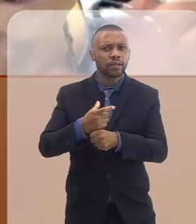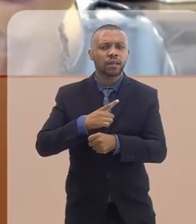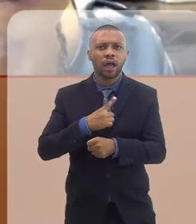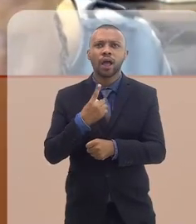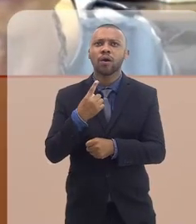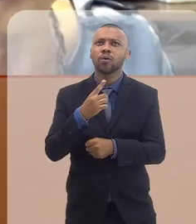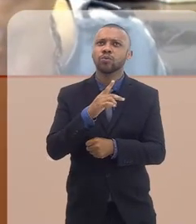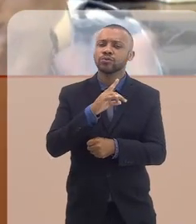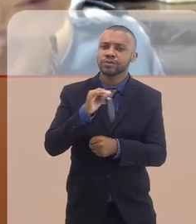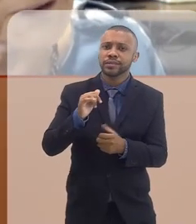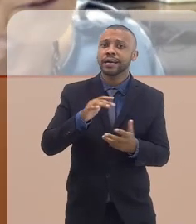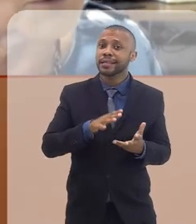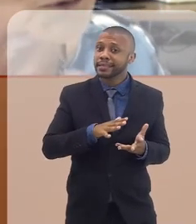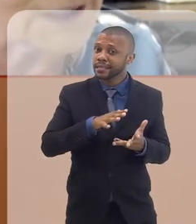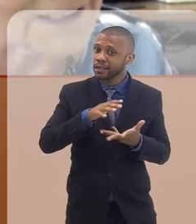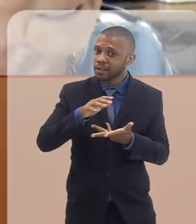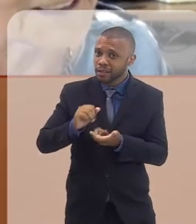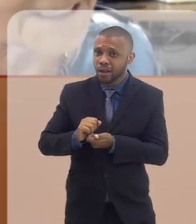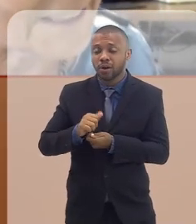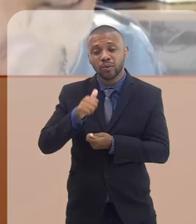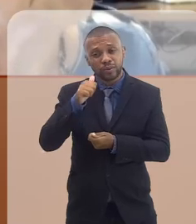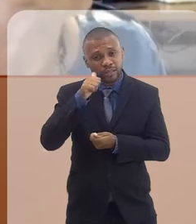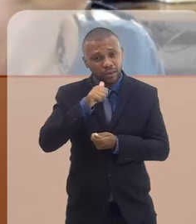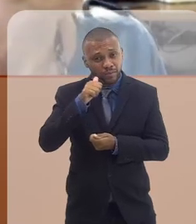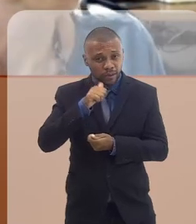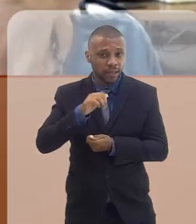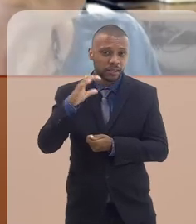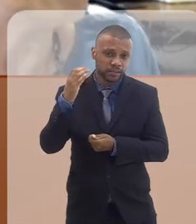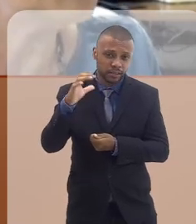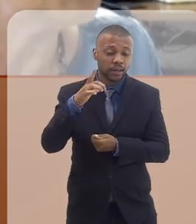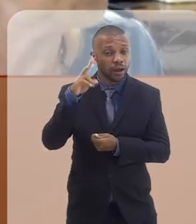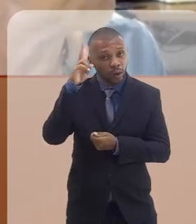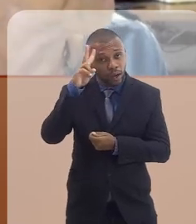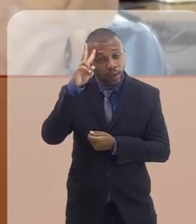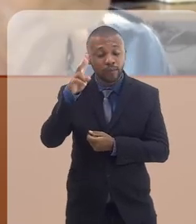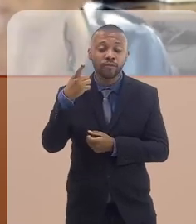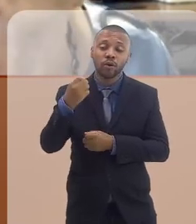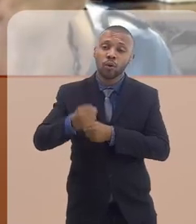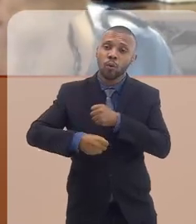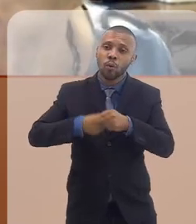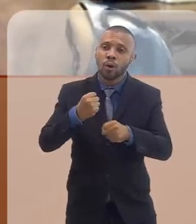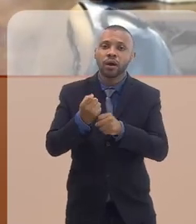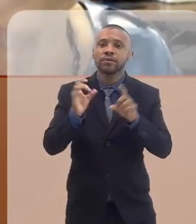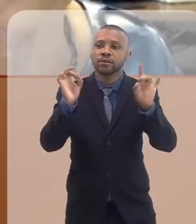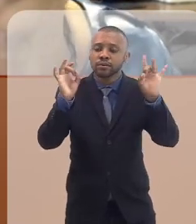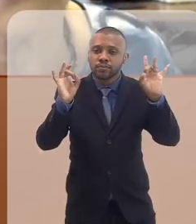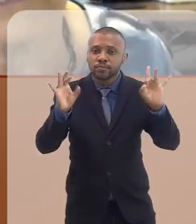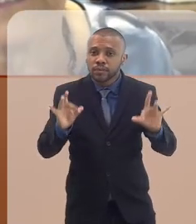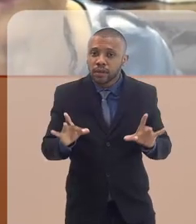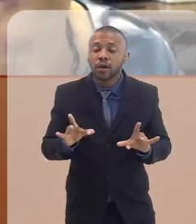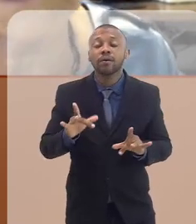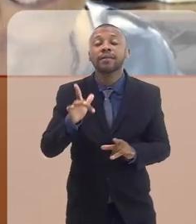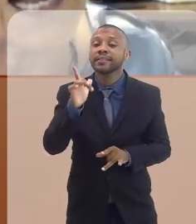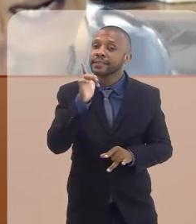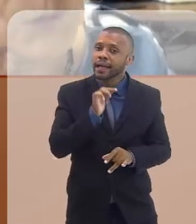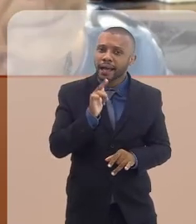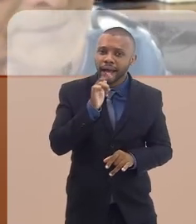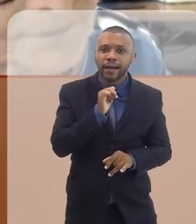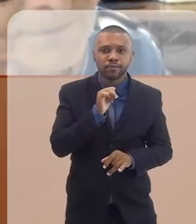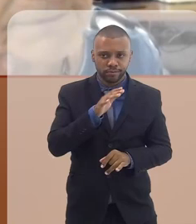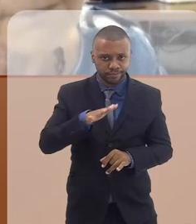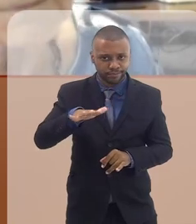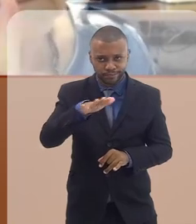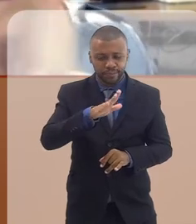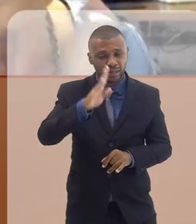ano internacional de alguma coisa voltada à ciência. E teve um ano que foi o Ano Internacional da